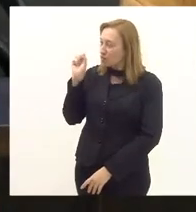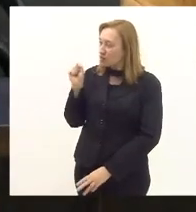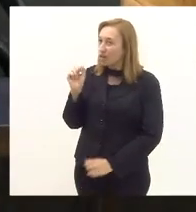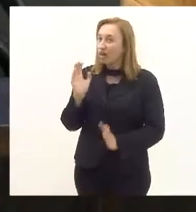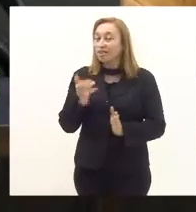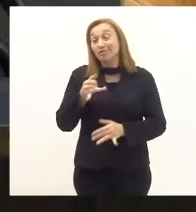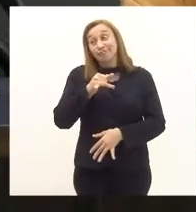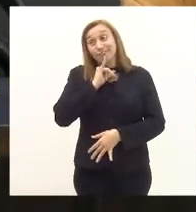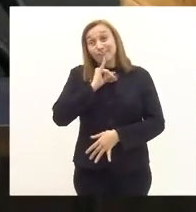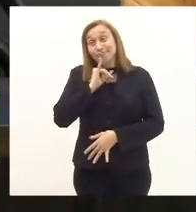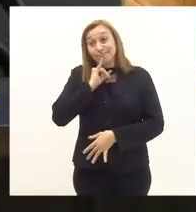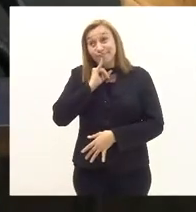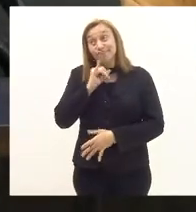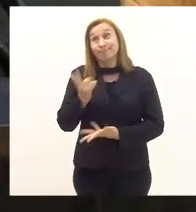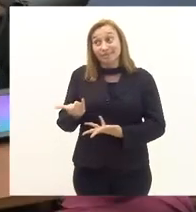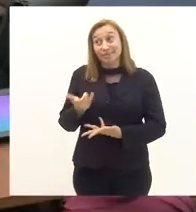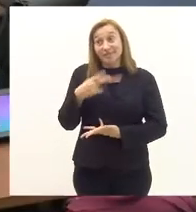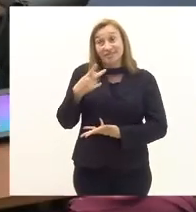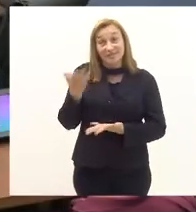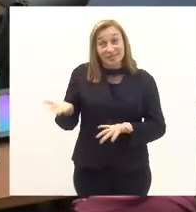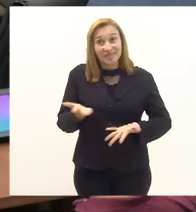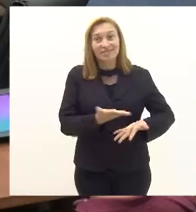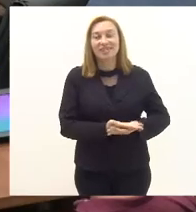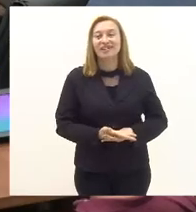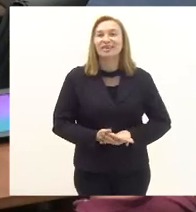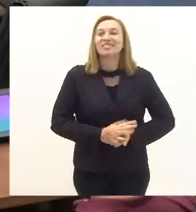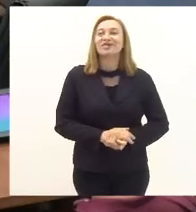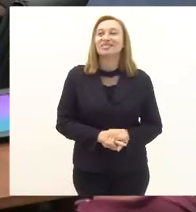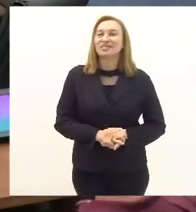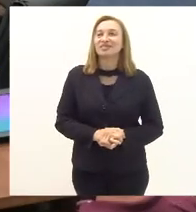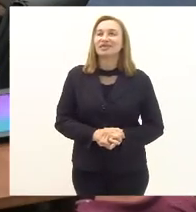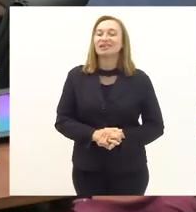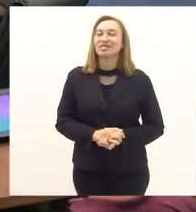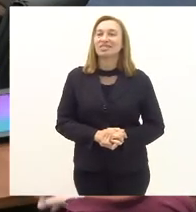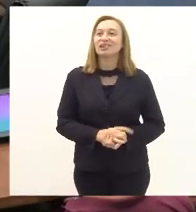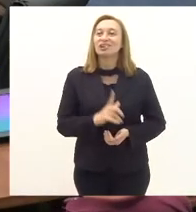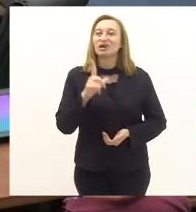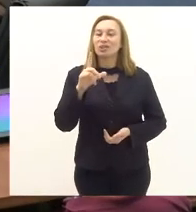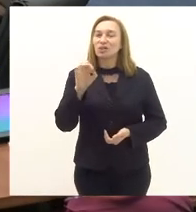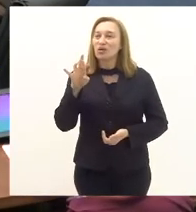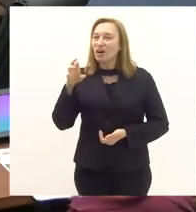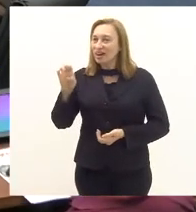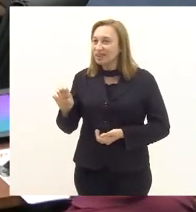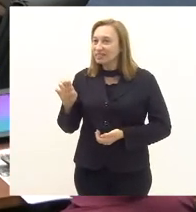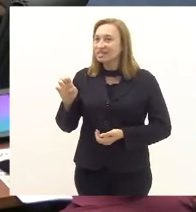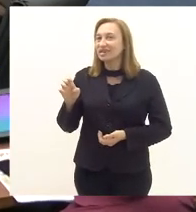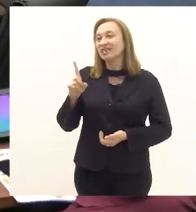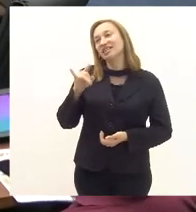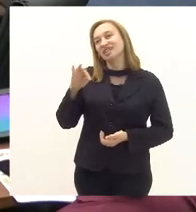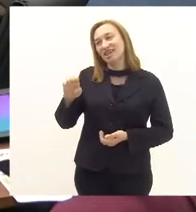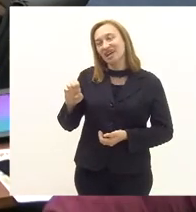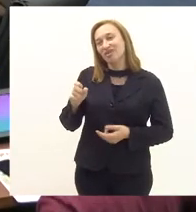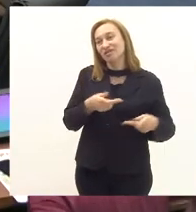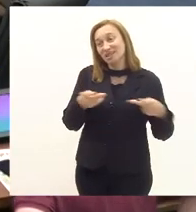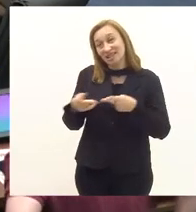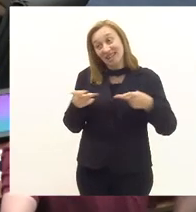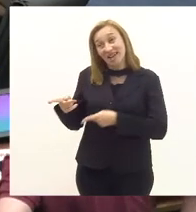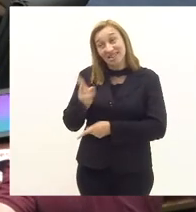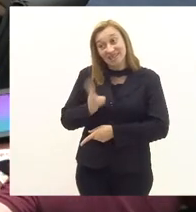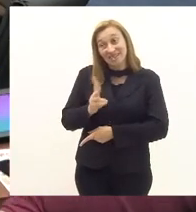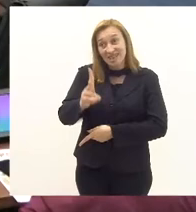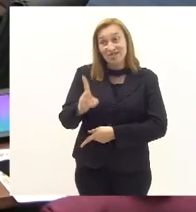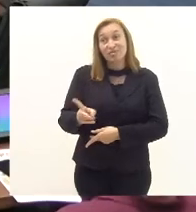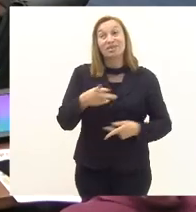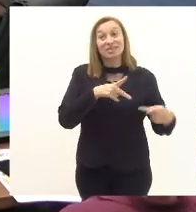nos aturar. Vou ser breve. Cadê a Lohama? A Lohama está aqui. A Lohama e o Daniel vão te visitar seguramente toda semana. Está ótimo. Porque é